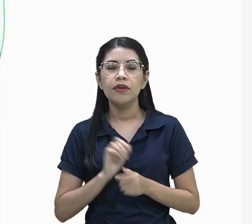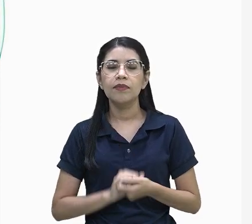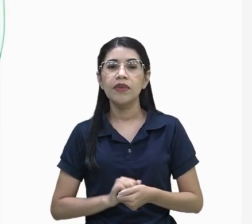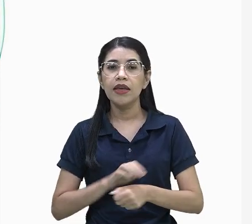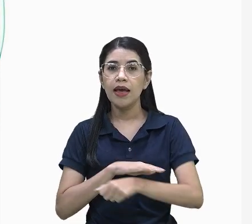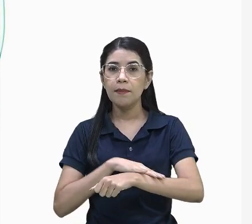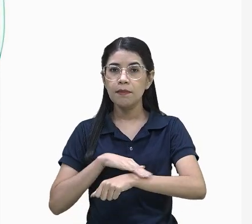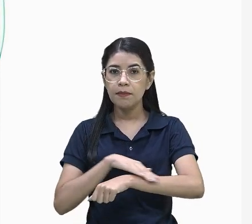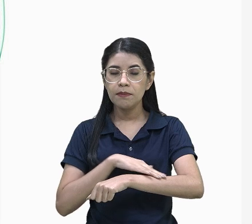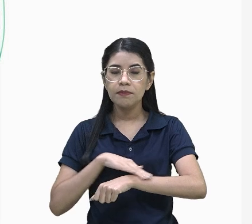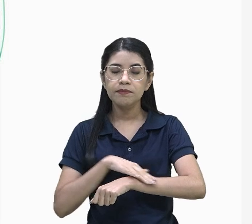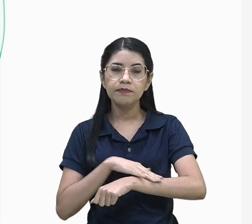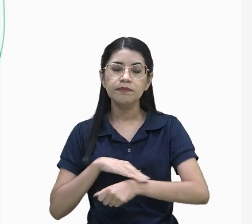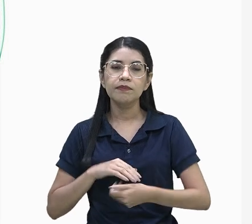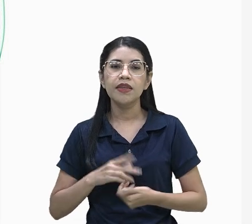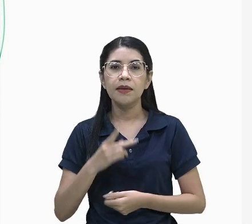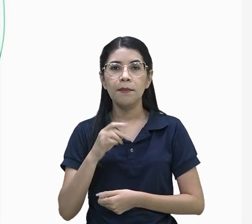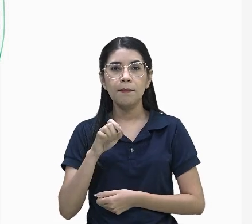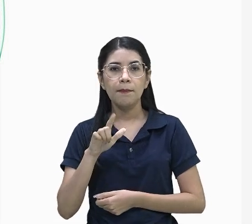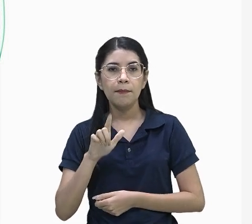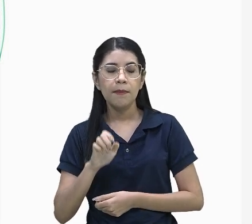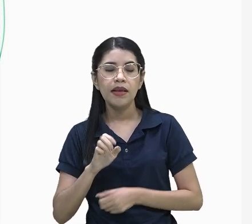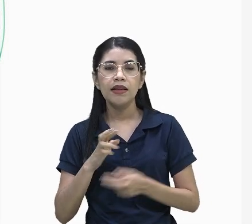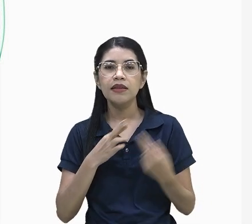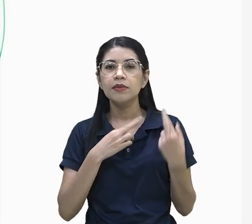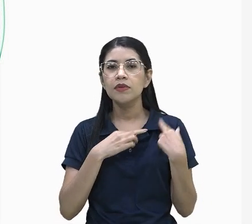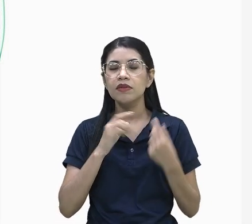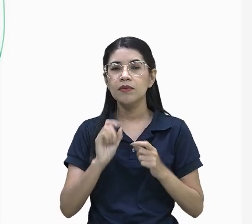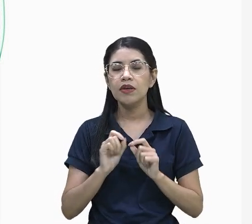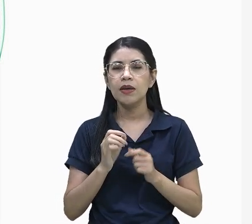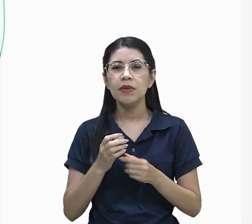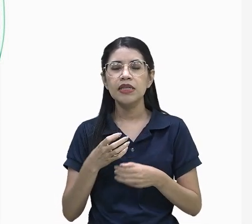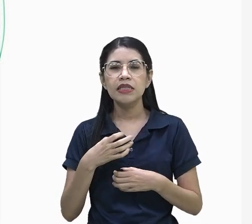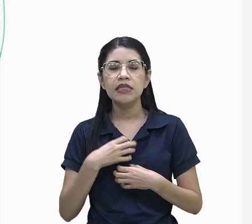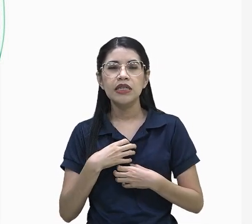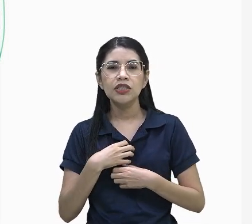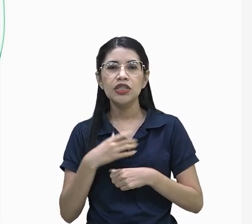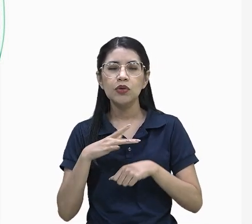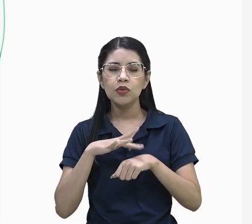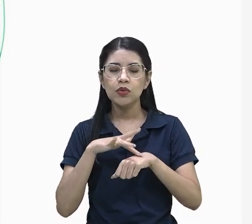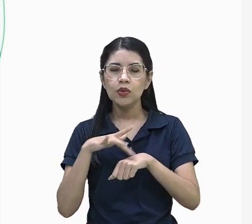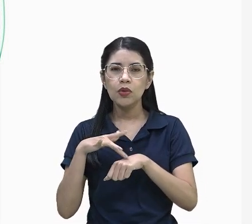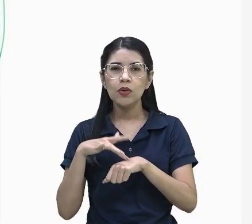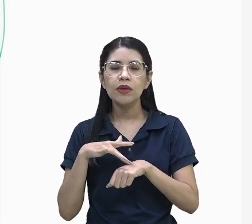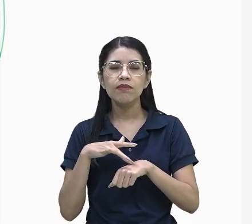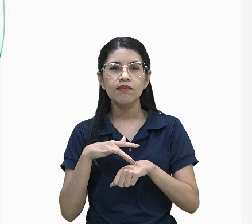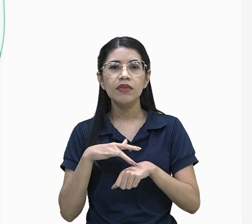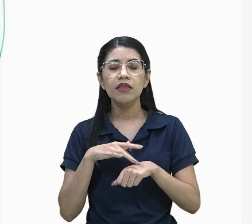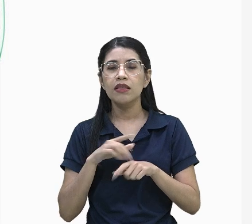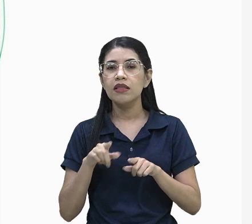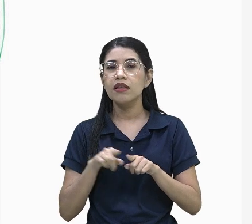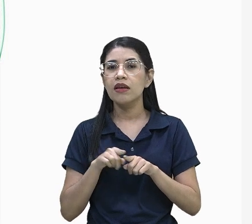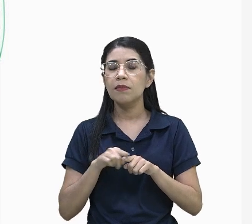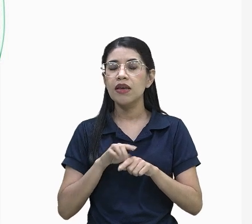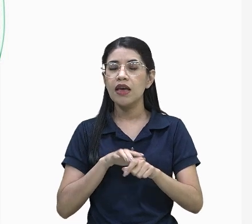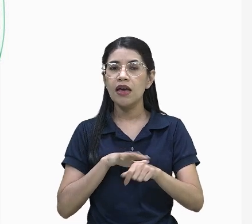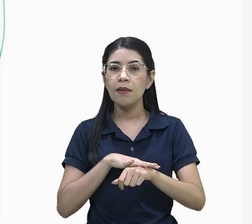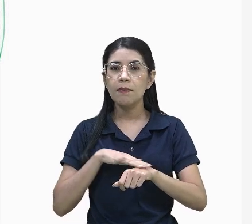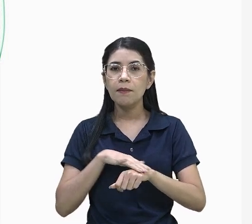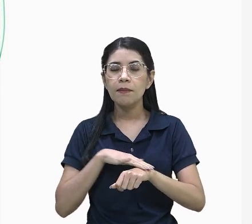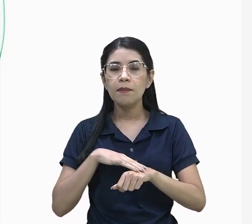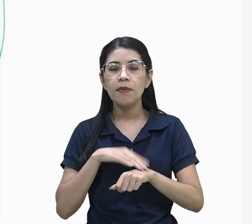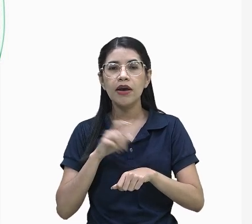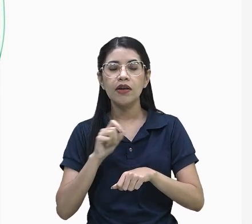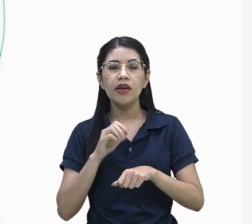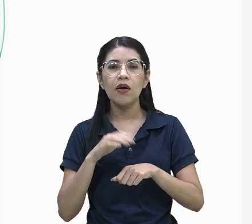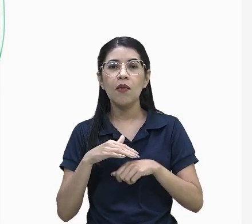é a pele. Então, a pele ela é responsável pela sensação do tato. E a pele é considerada